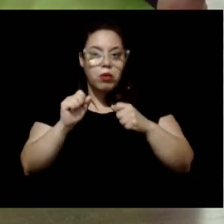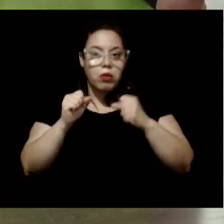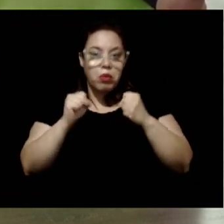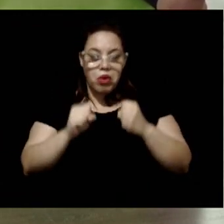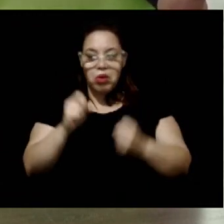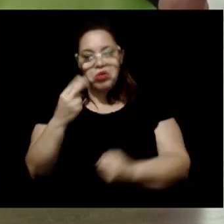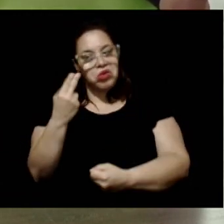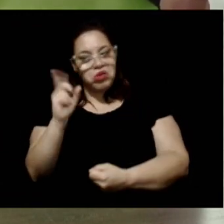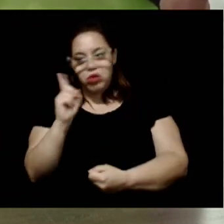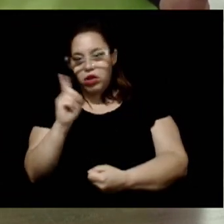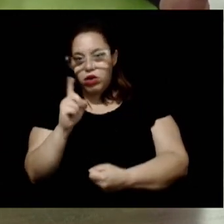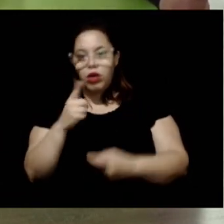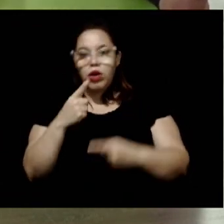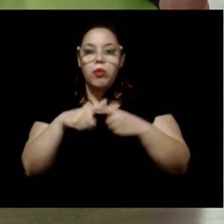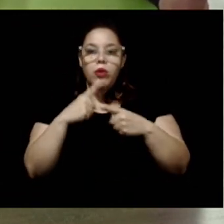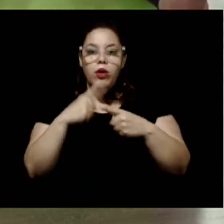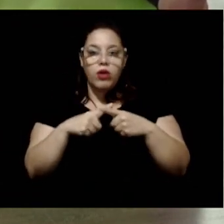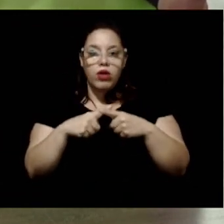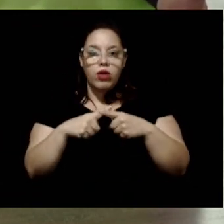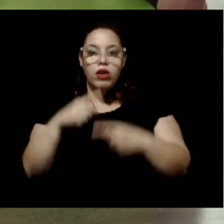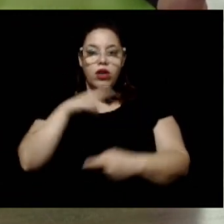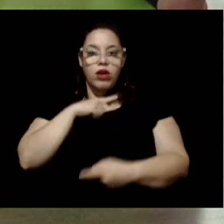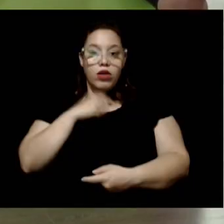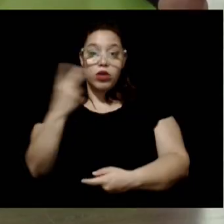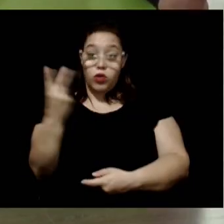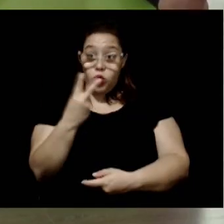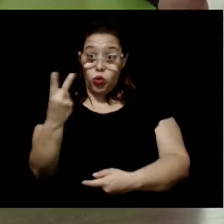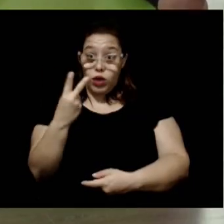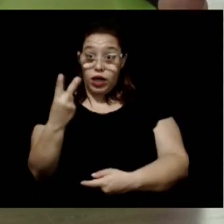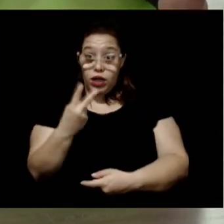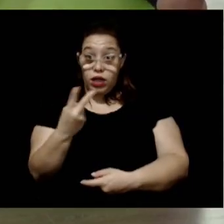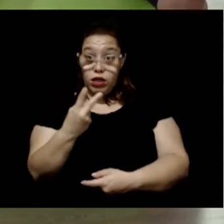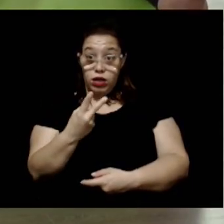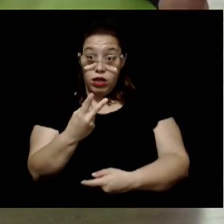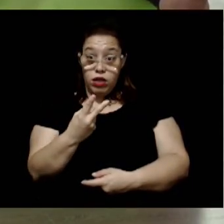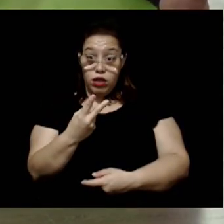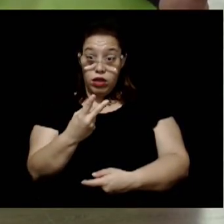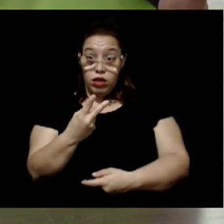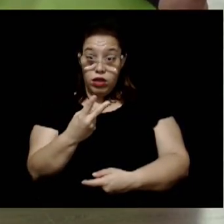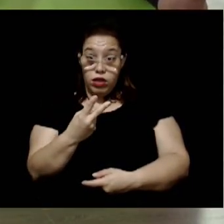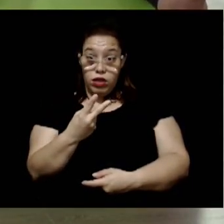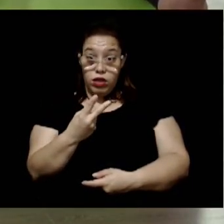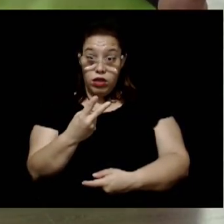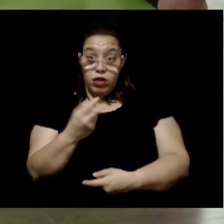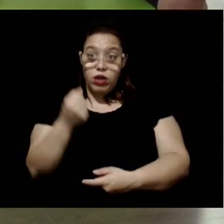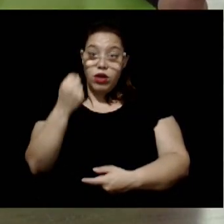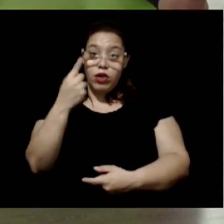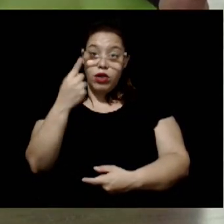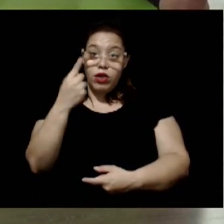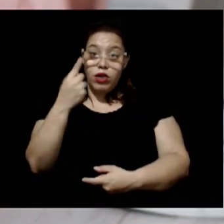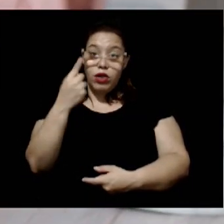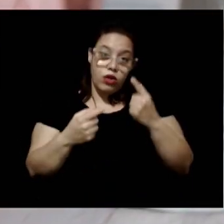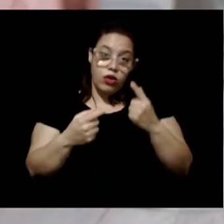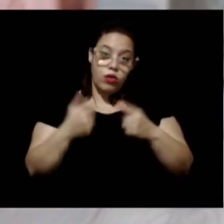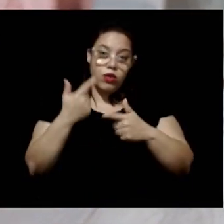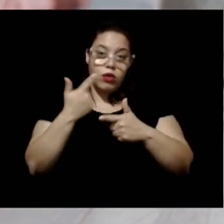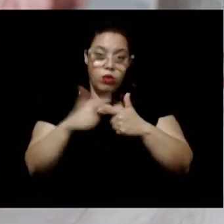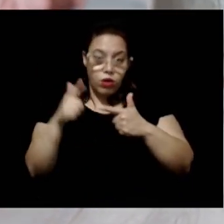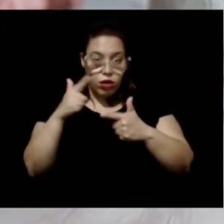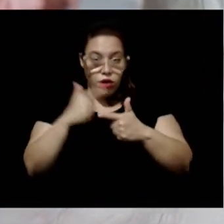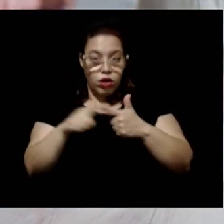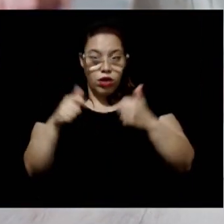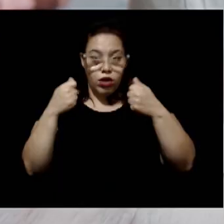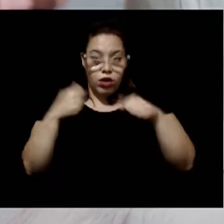porque nós temos duas situações. Alguns pacientes com um tipo de problema precisa de determinado